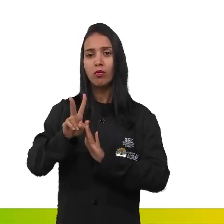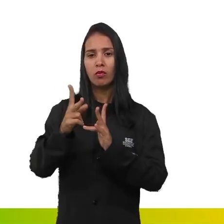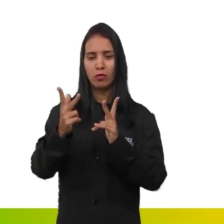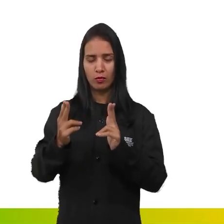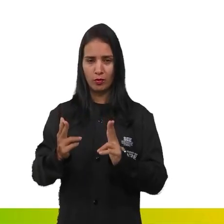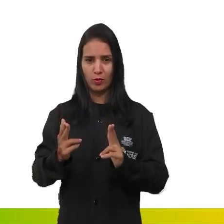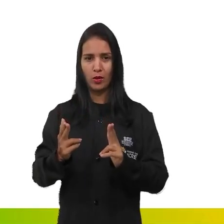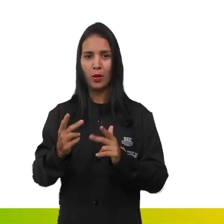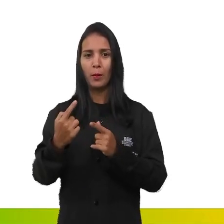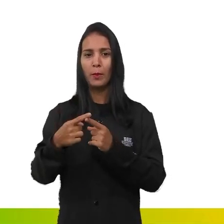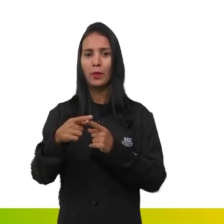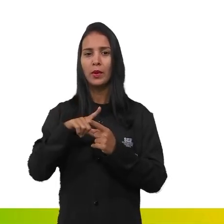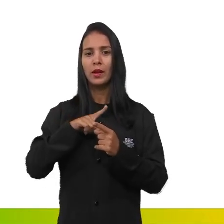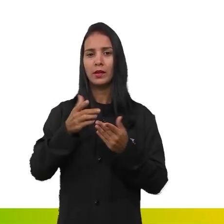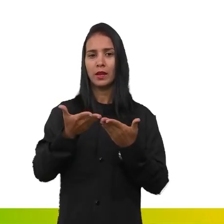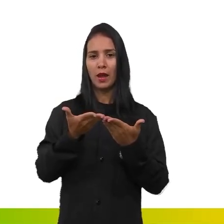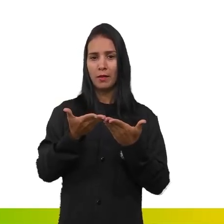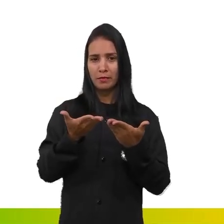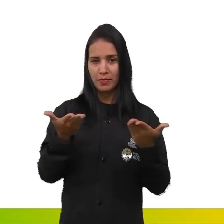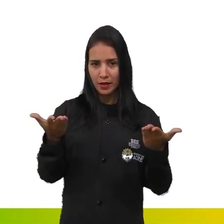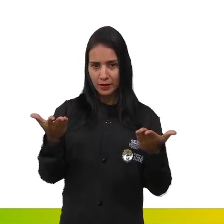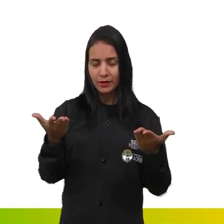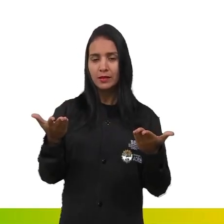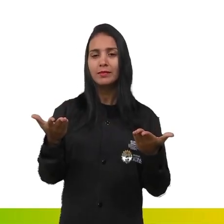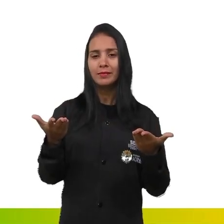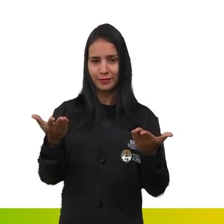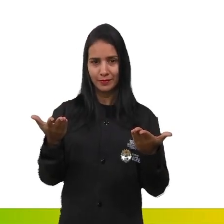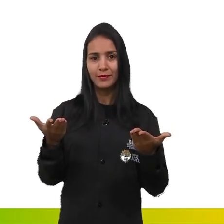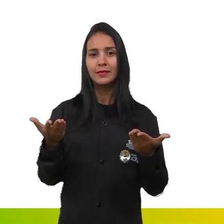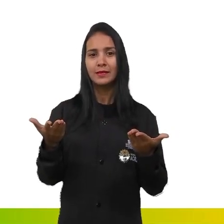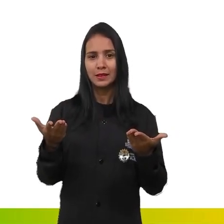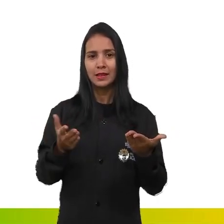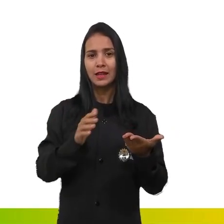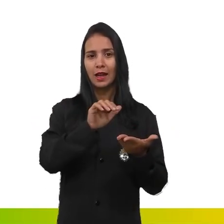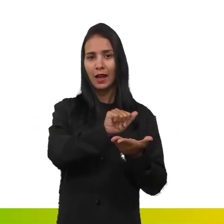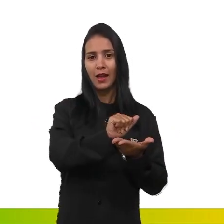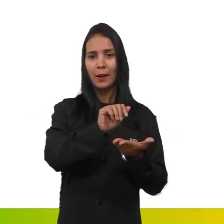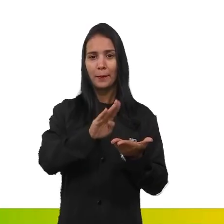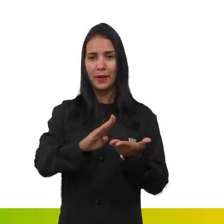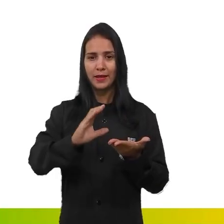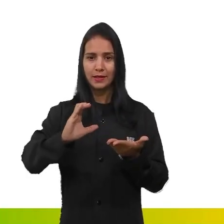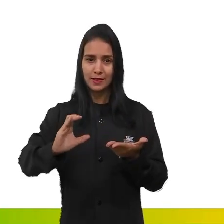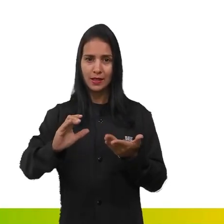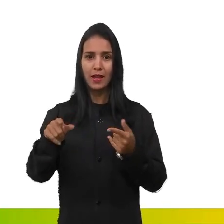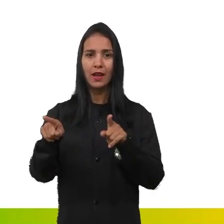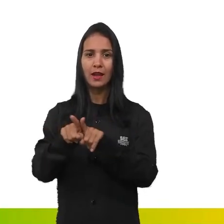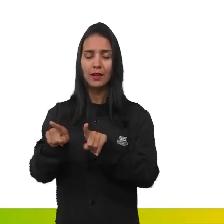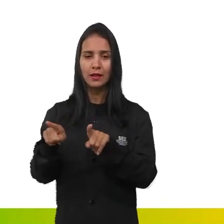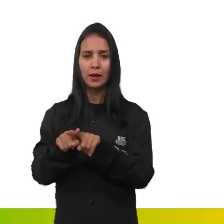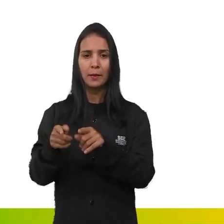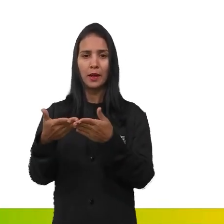têm a base ABC e a base CEF,